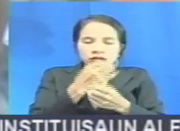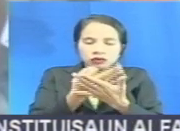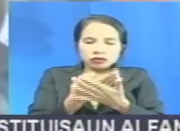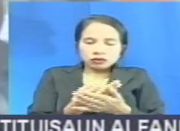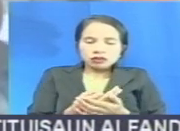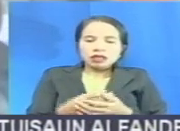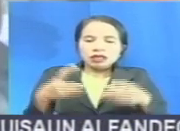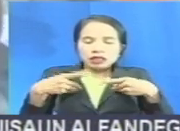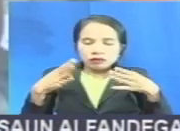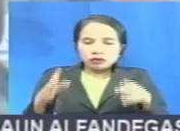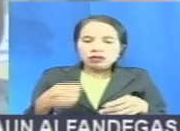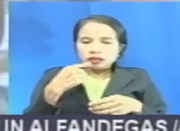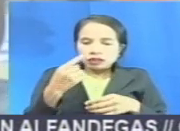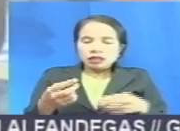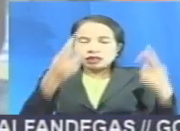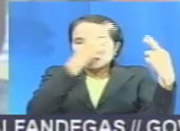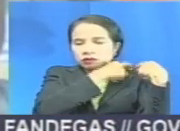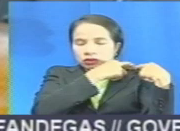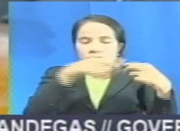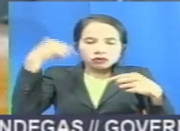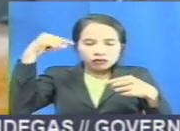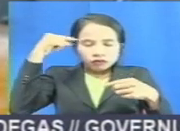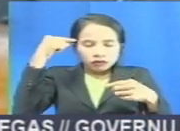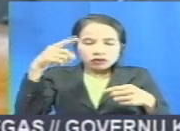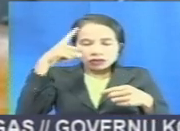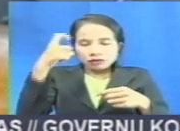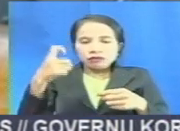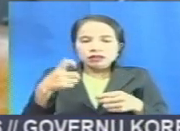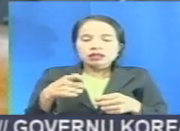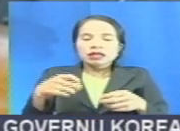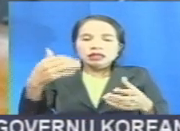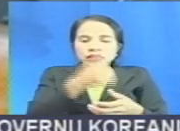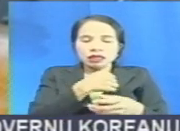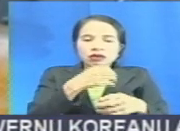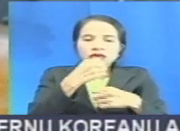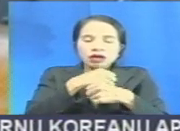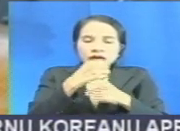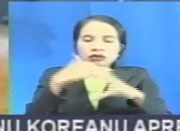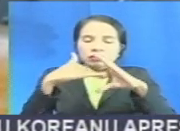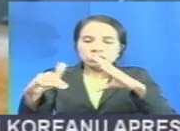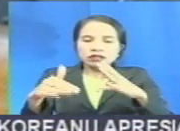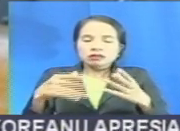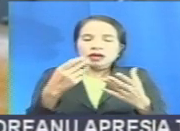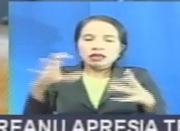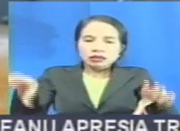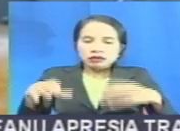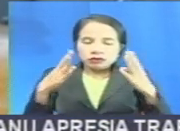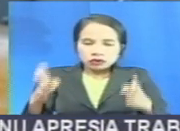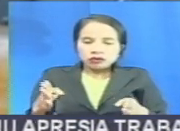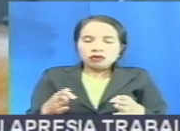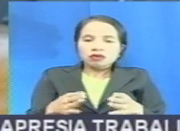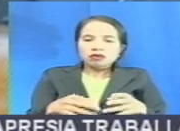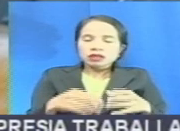Virginia Anabela Russo, responsabilidade no razão governo, também se deu calo transferência de salário para funcionários públicos no azente estado balão,